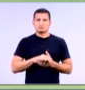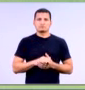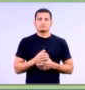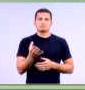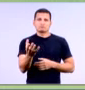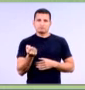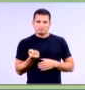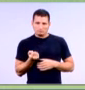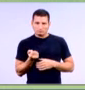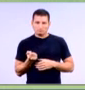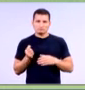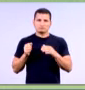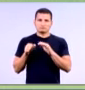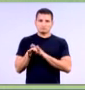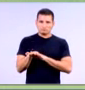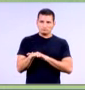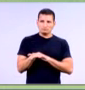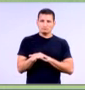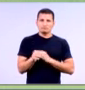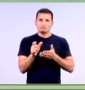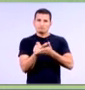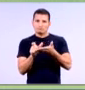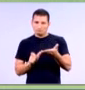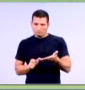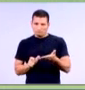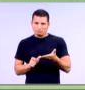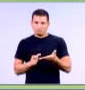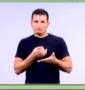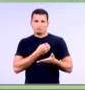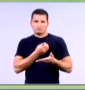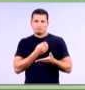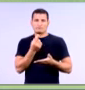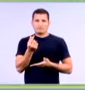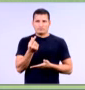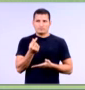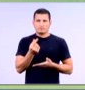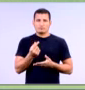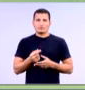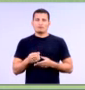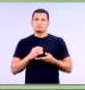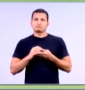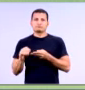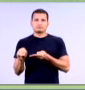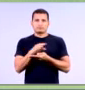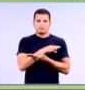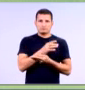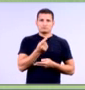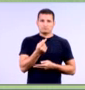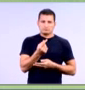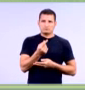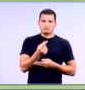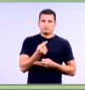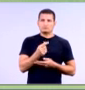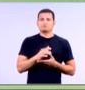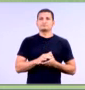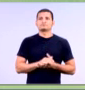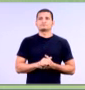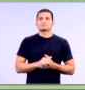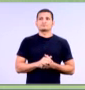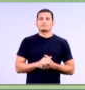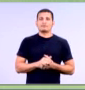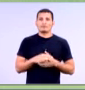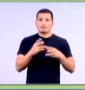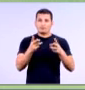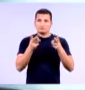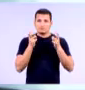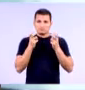sacar, depositar, tirar saldo, transferir e várias outras ações inerentes à conta corrente, né?